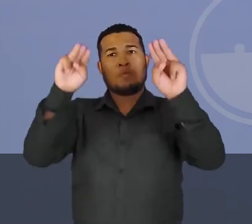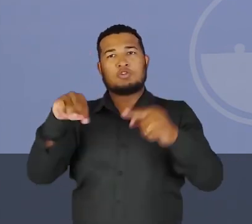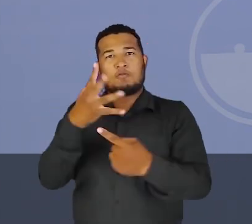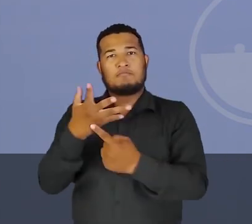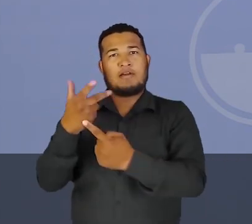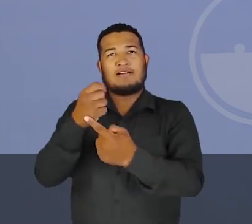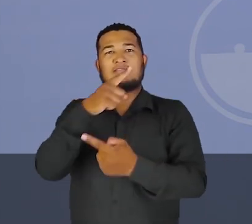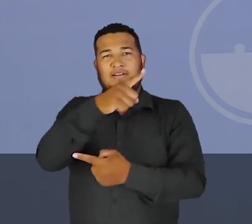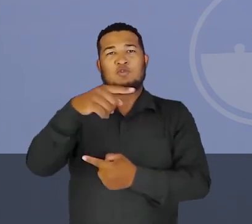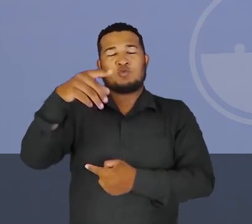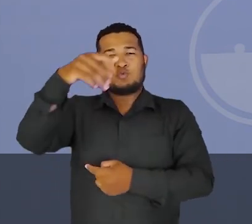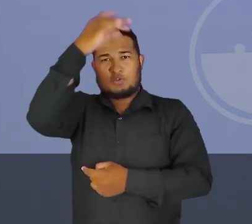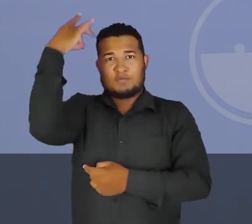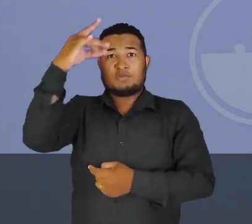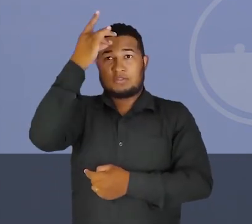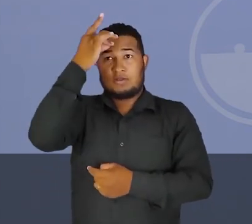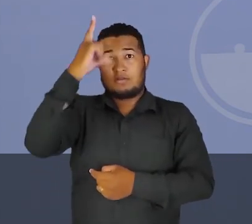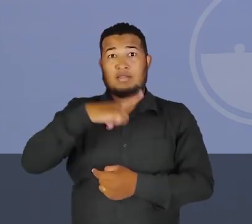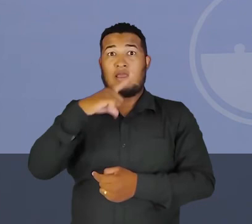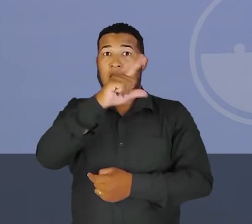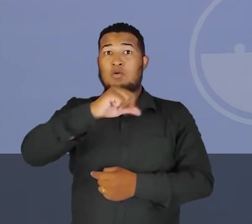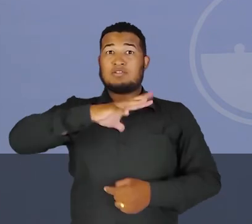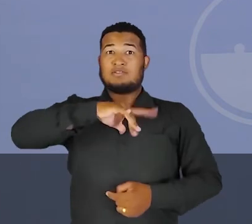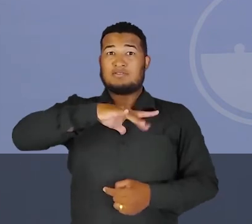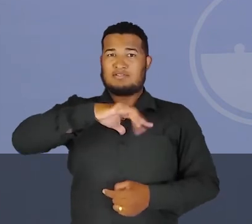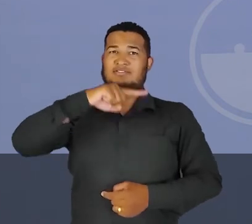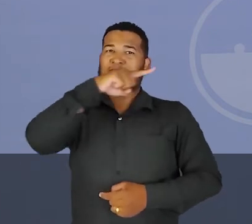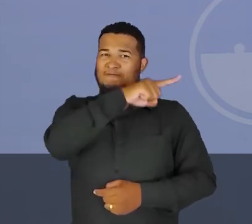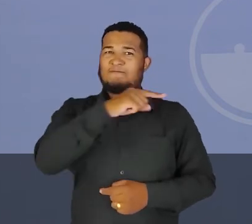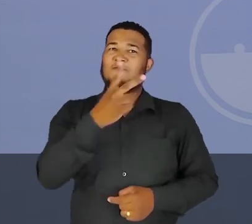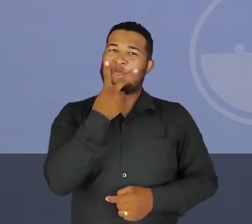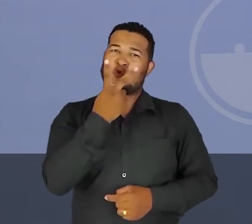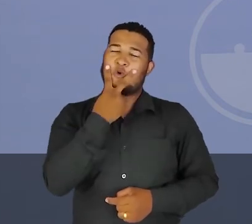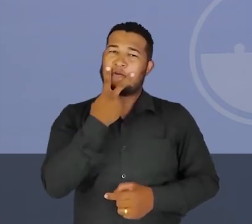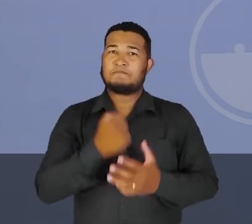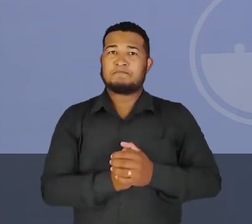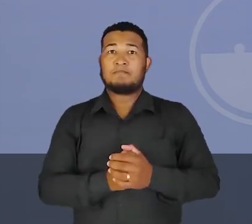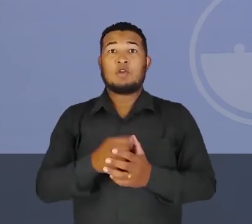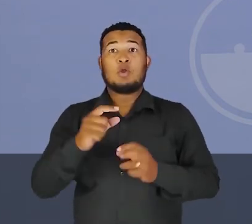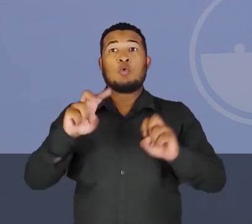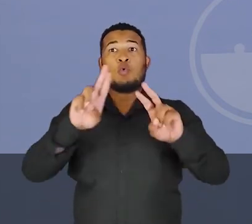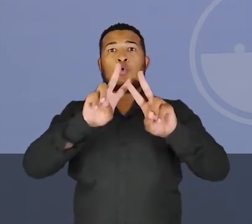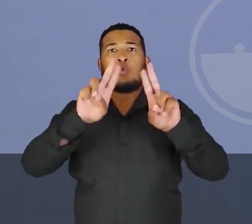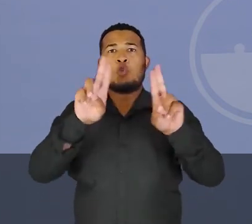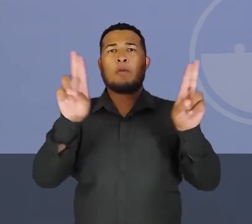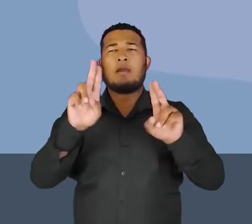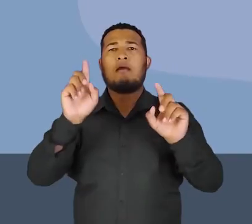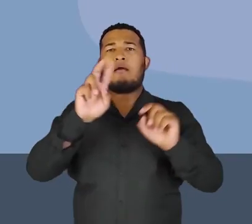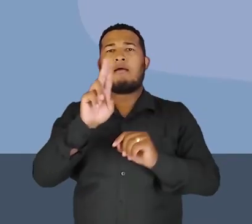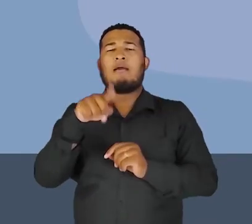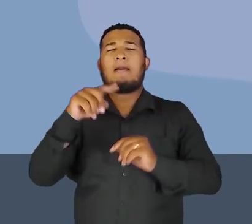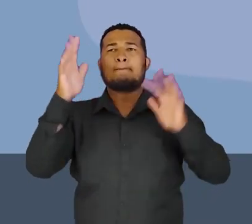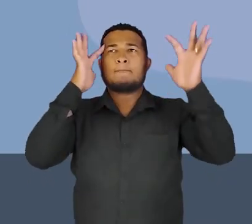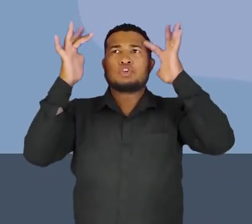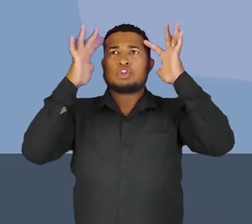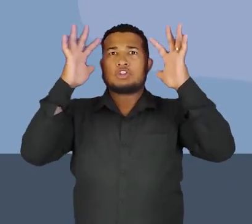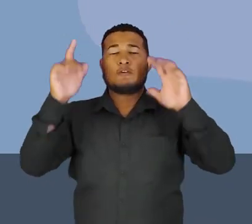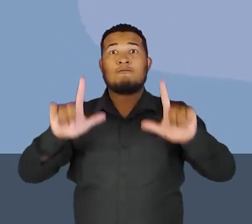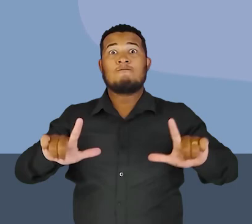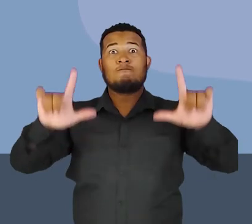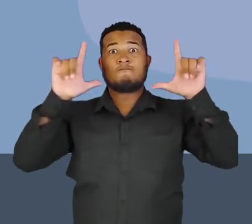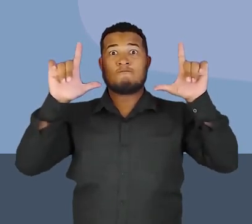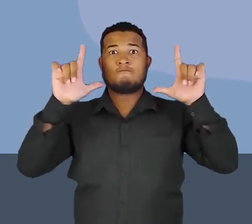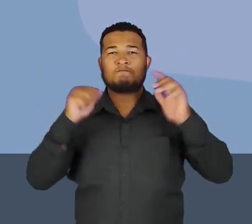fica num prédio histórico no centro da cidade, no centro da capital, né? Chama Meditações Extravagantes.